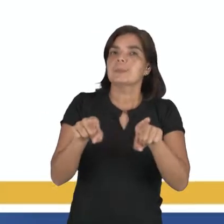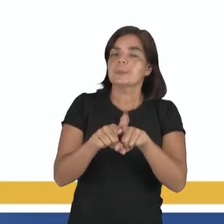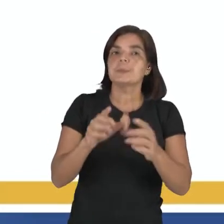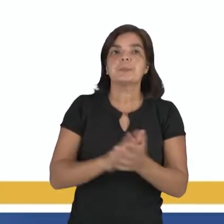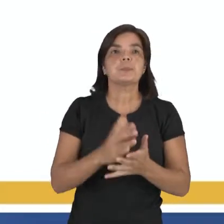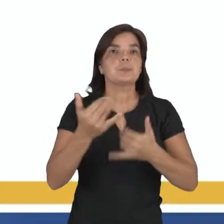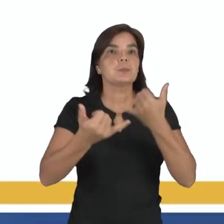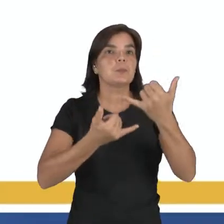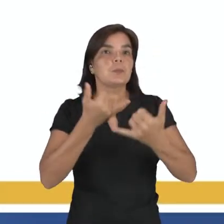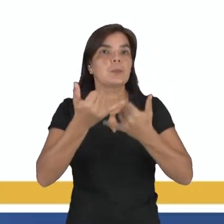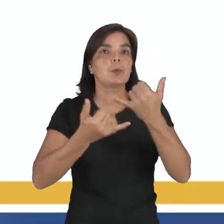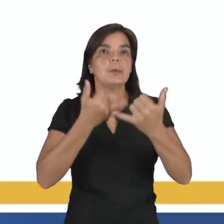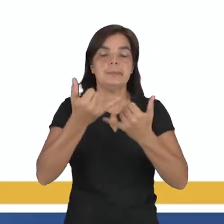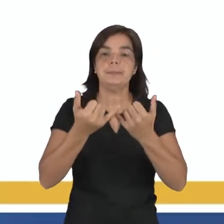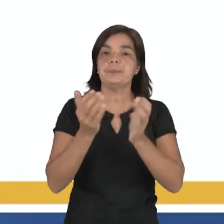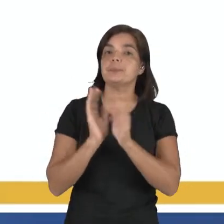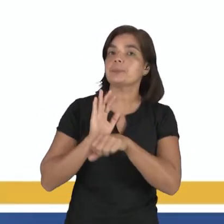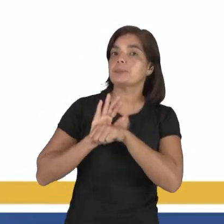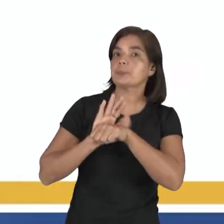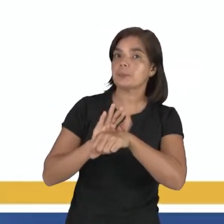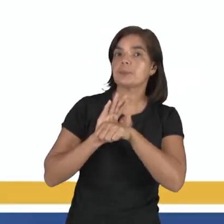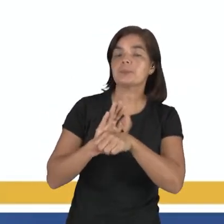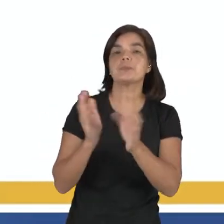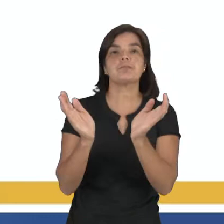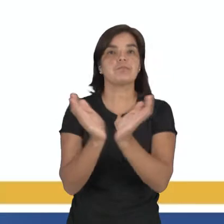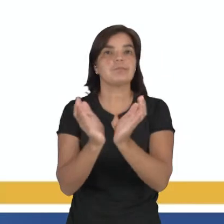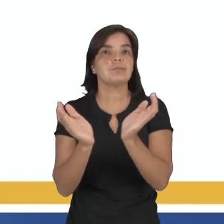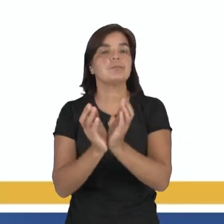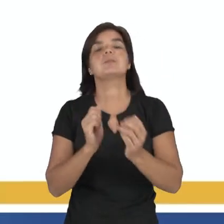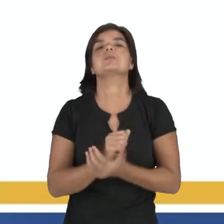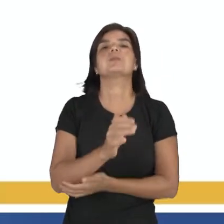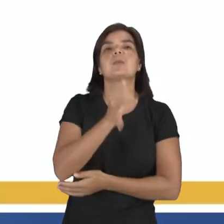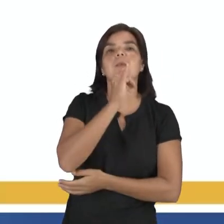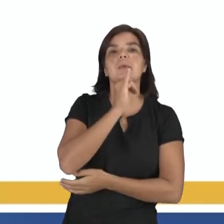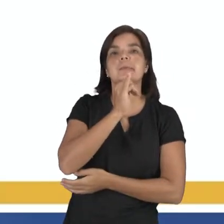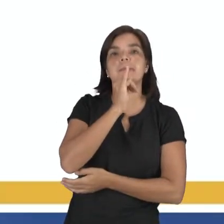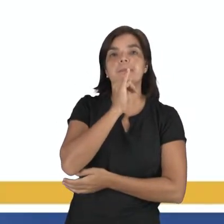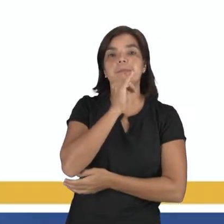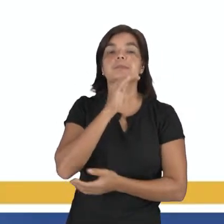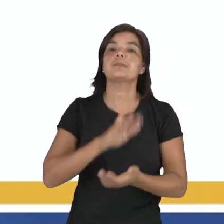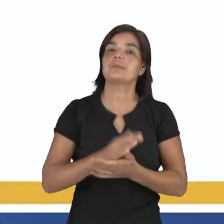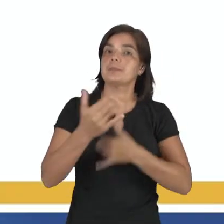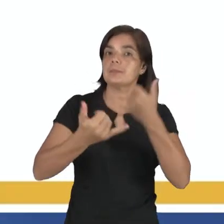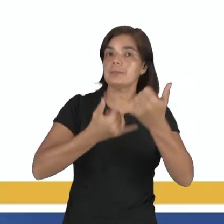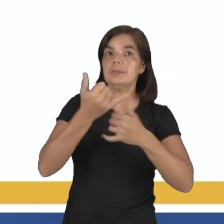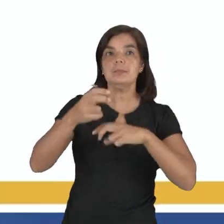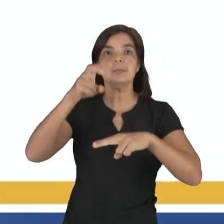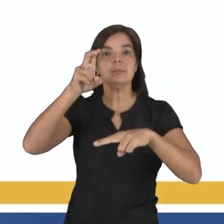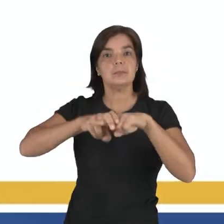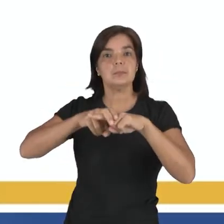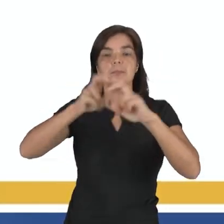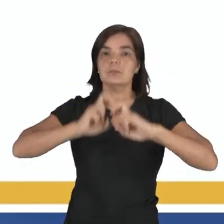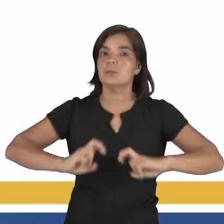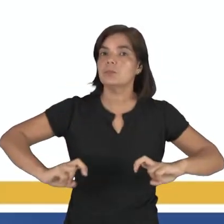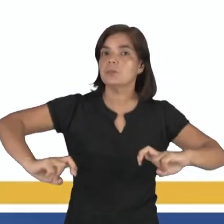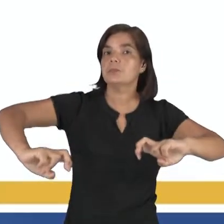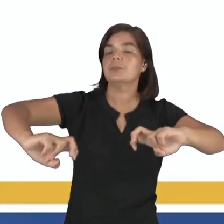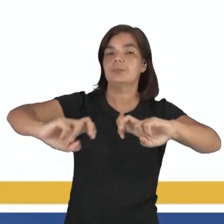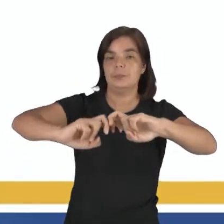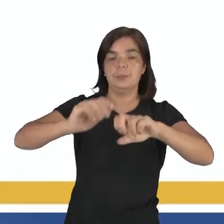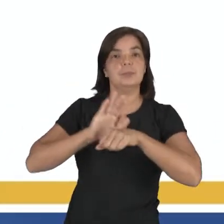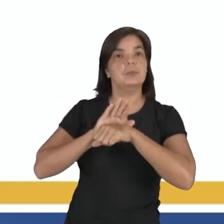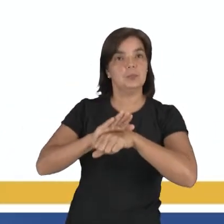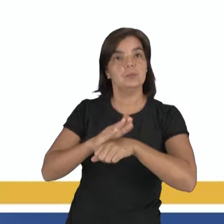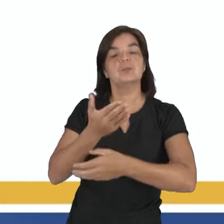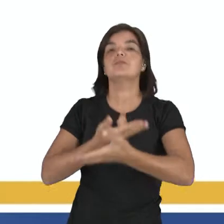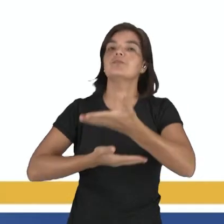Os jogos cooperativos. A gente tem o exemplo aí do jogo da cadeira, né? Onde tem toda uma turma